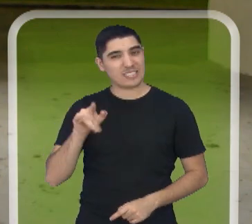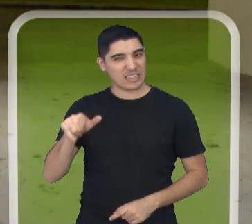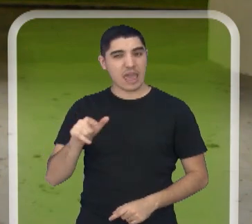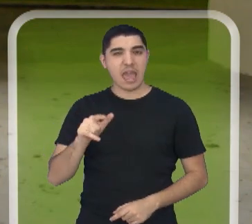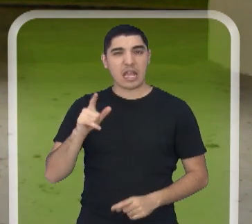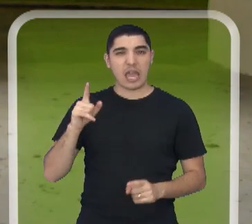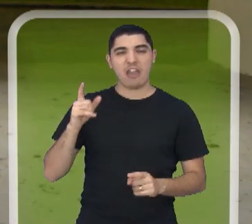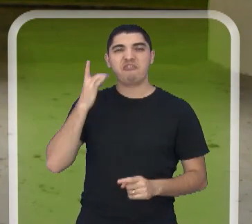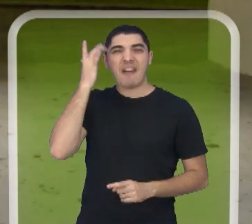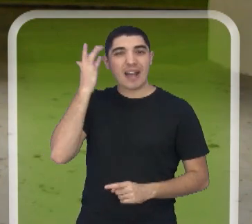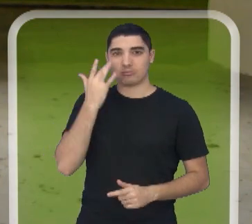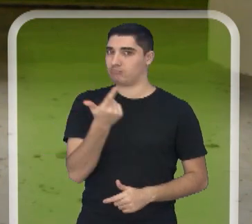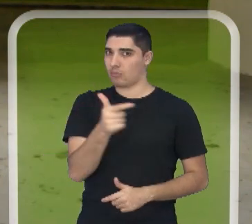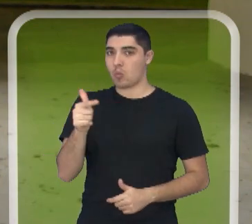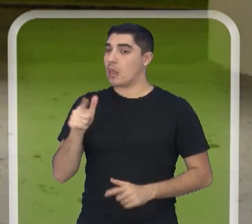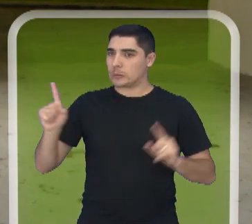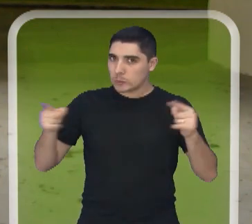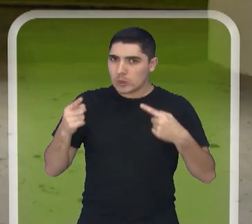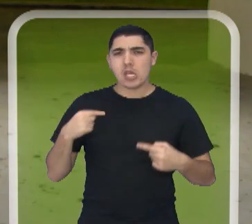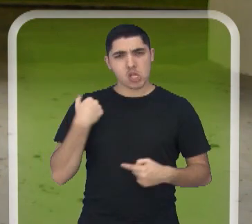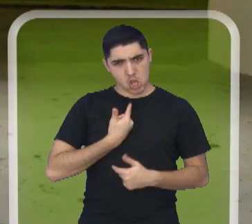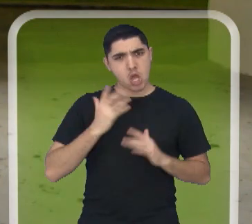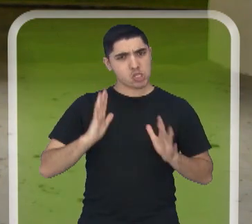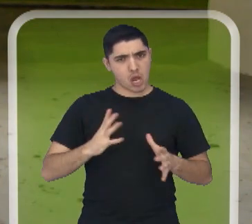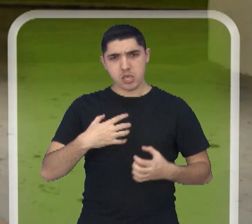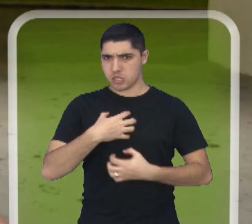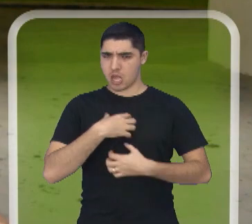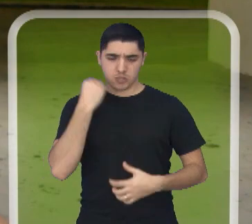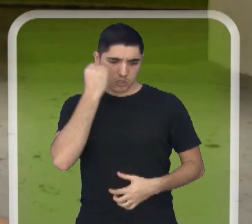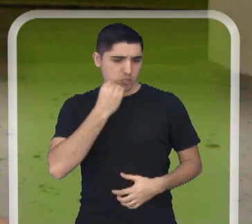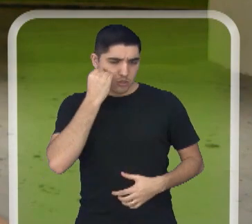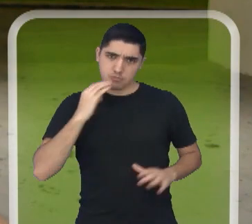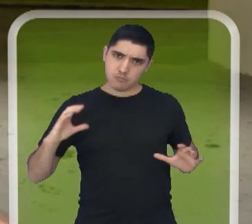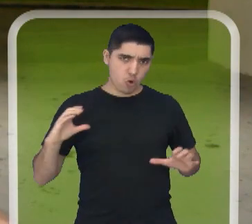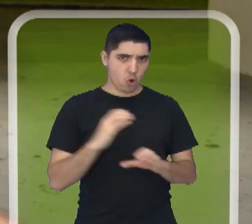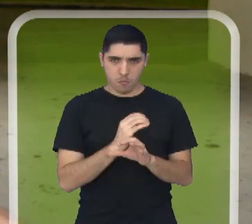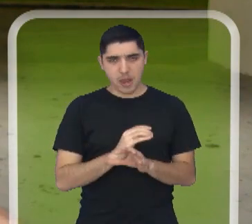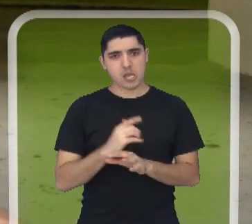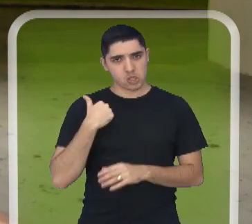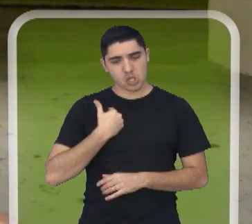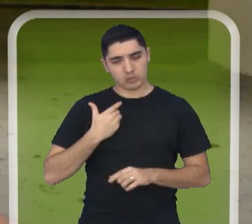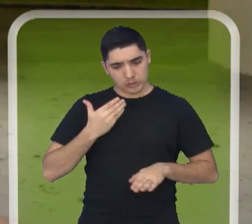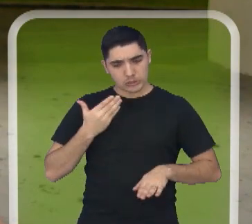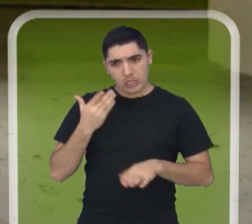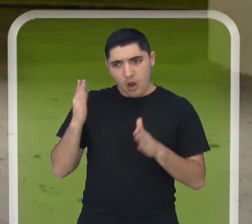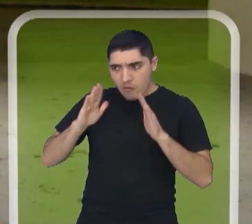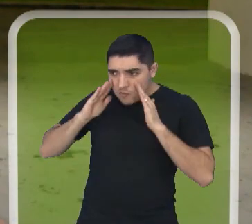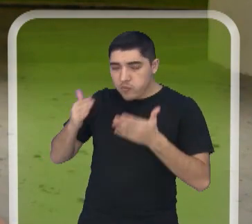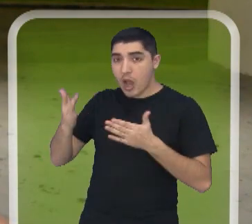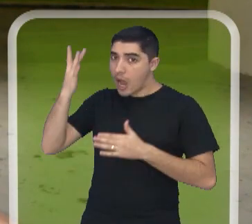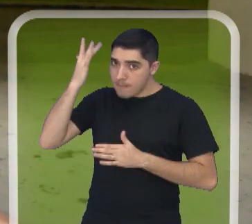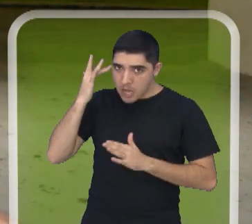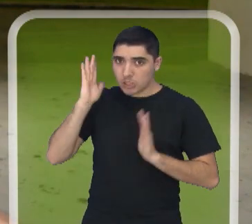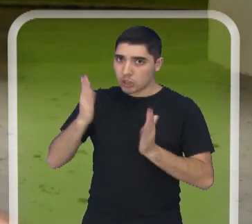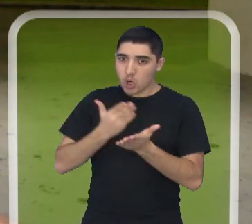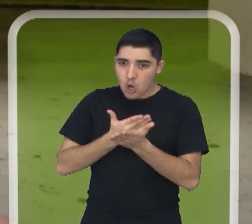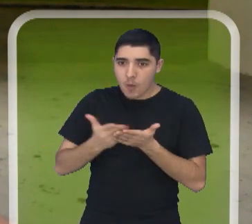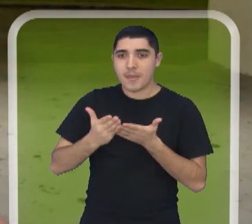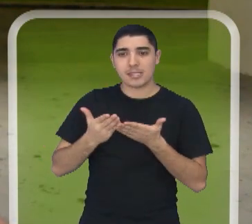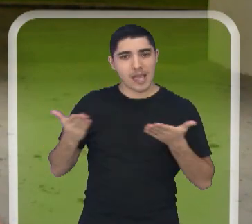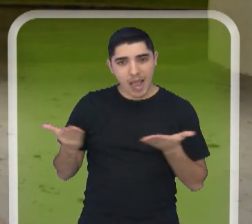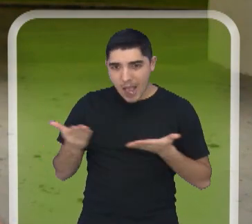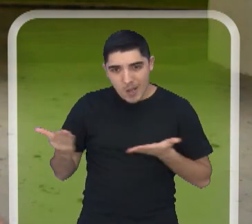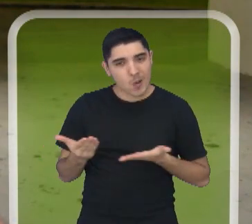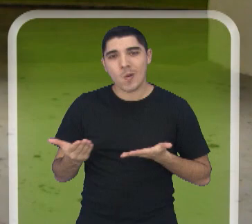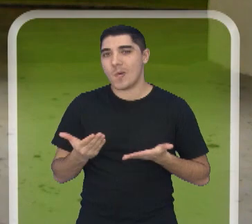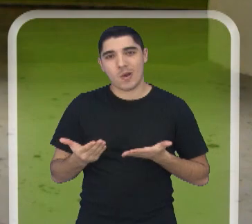são batalhas e a gente está preparado para que a gente possa começar a pensar neles a partir de amanhã, na verdade a partir de hoje